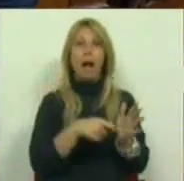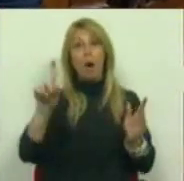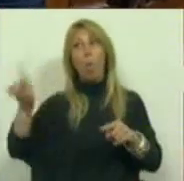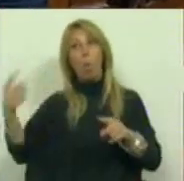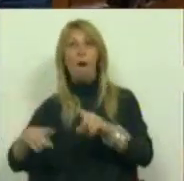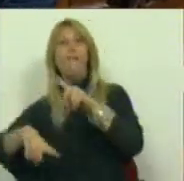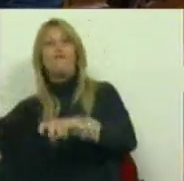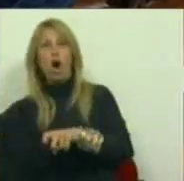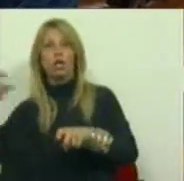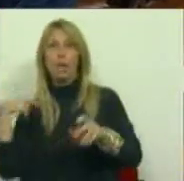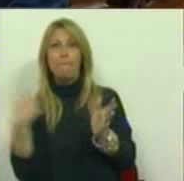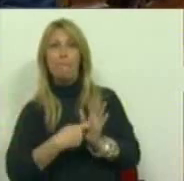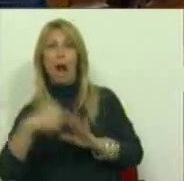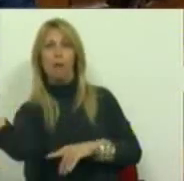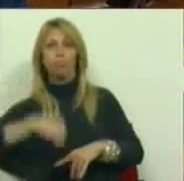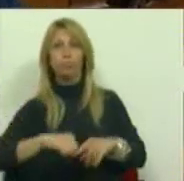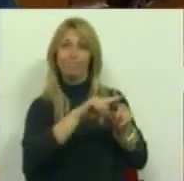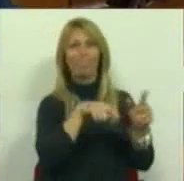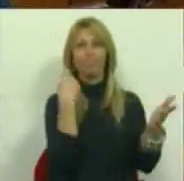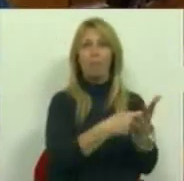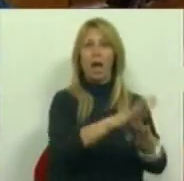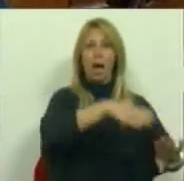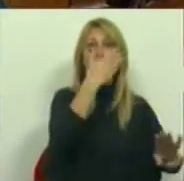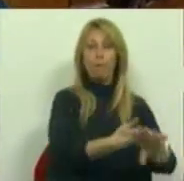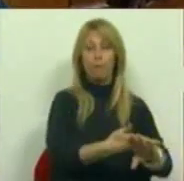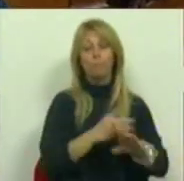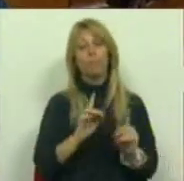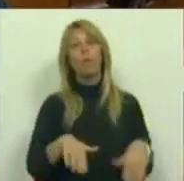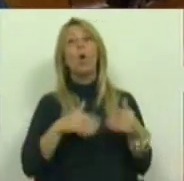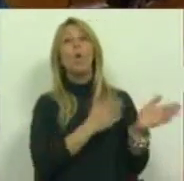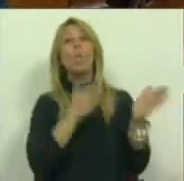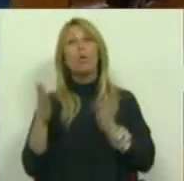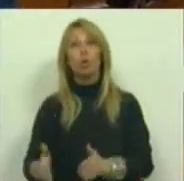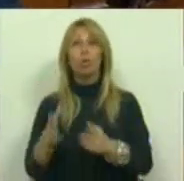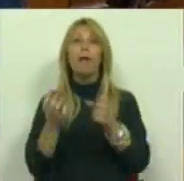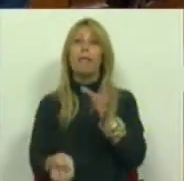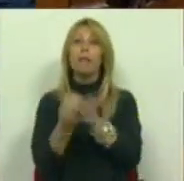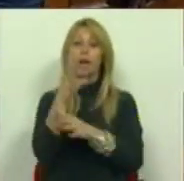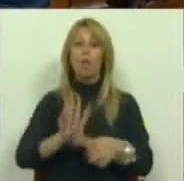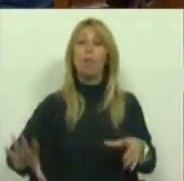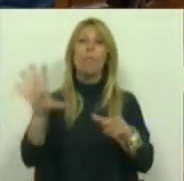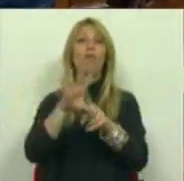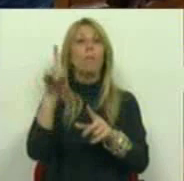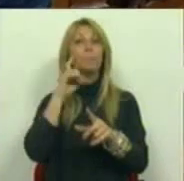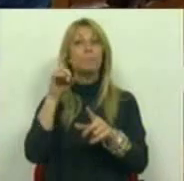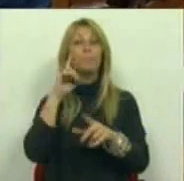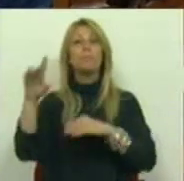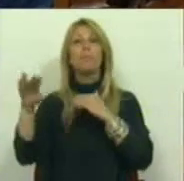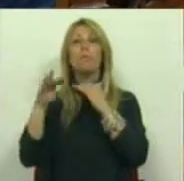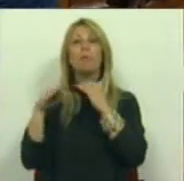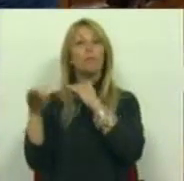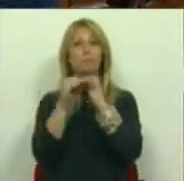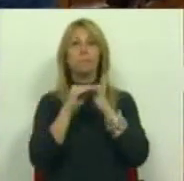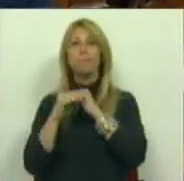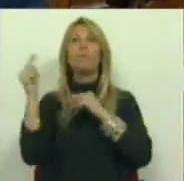pagar impostos. Em segundo lugar, criar um mecanismo de salvaguarda da equidade fiscal. porque não é aceitável